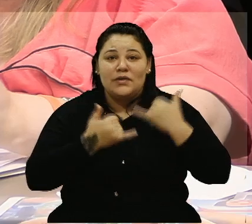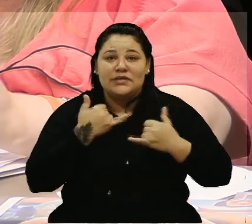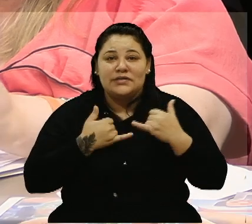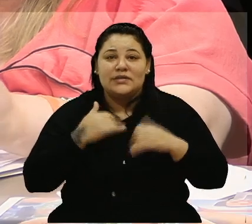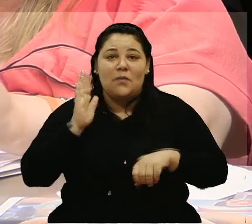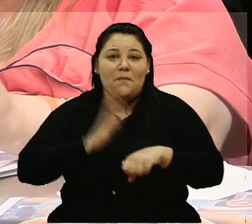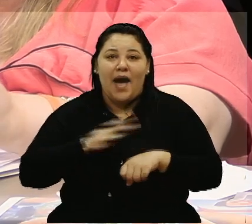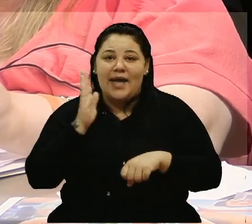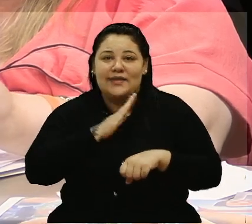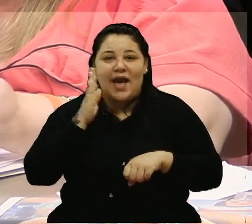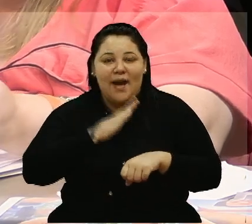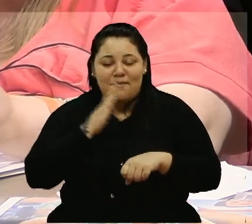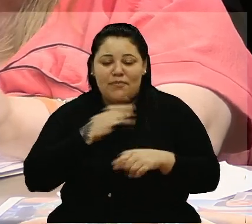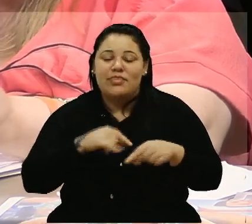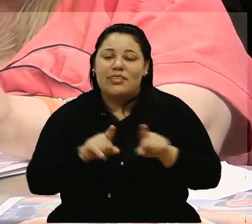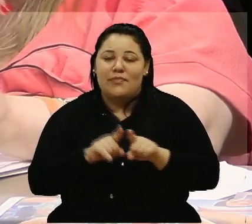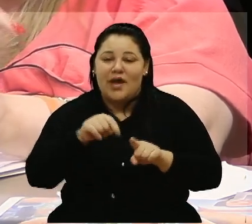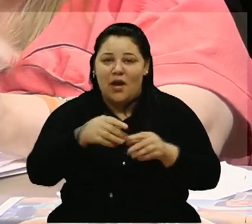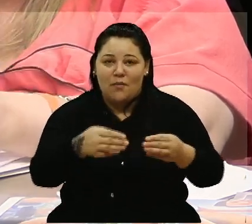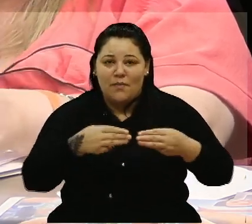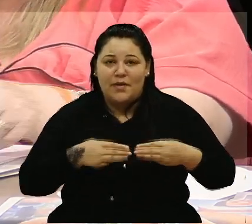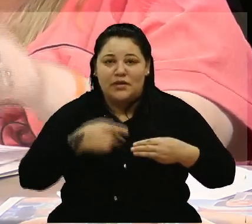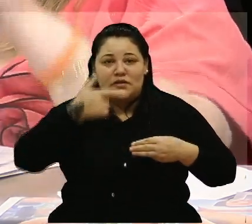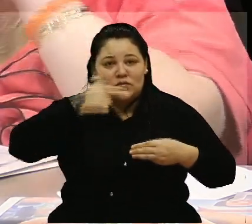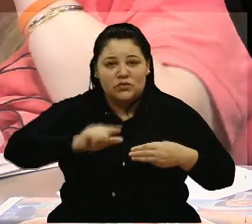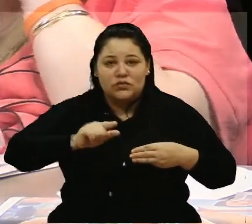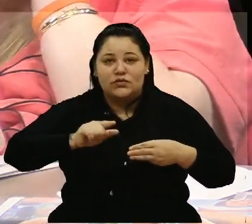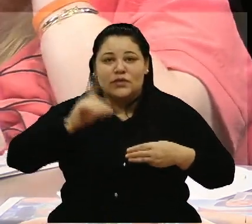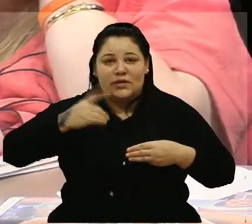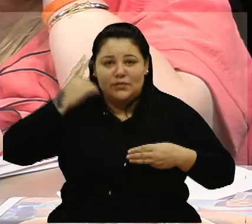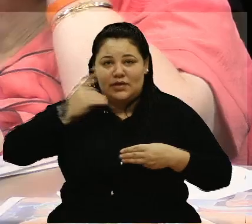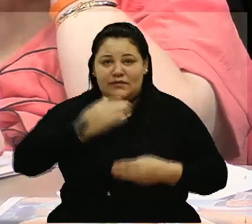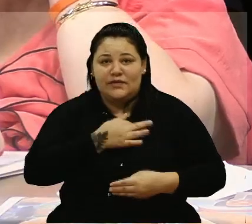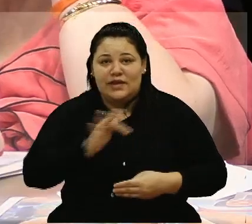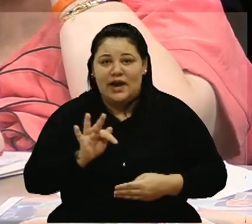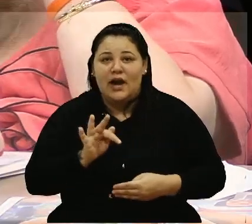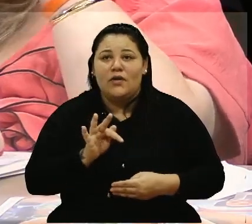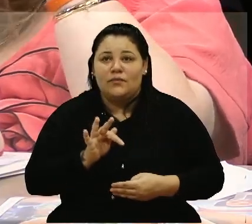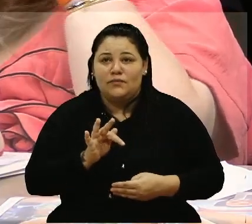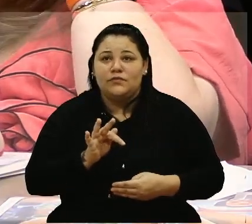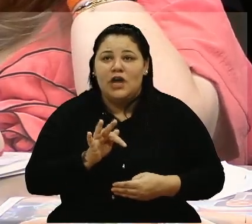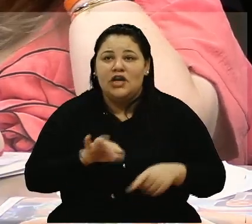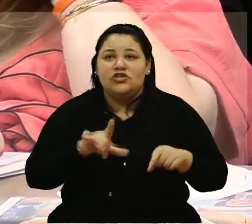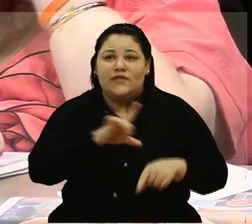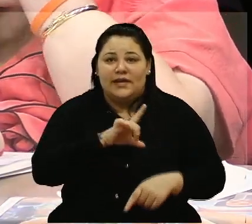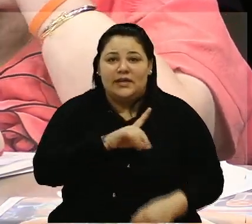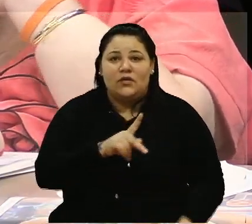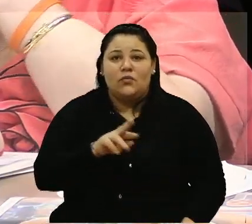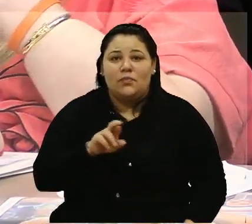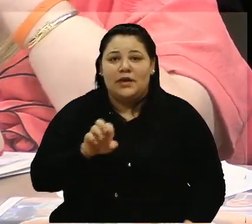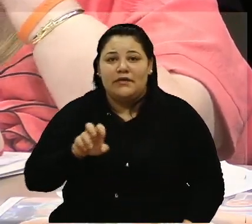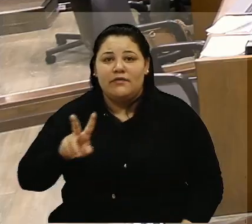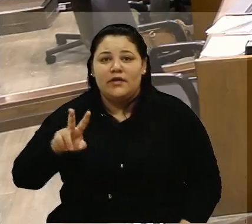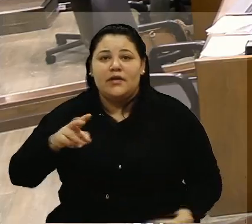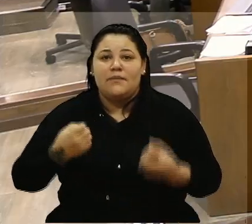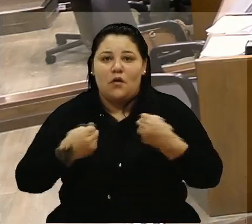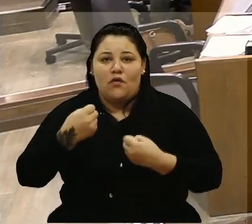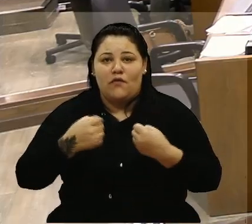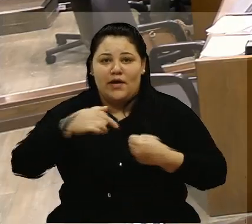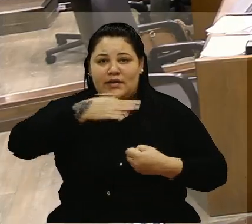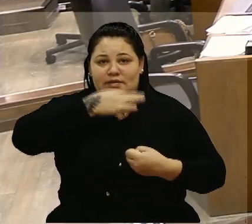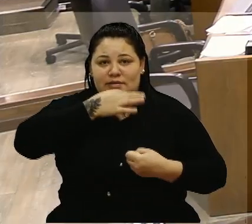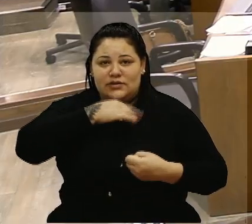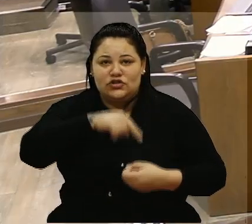agilidade. Então, essa é uma emenda que nós garantimos através da deputada Denise e que em breve nós teremos o Previmóvel aqui na nossa cidade. Obrigado.